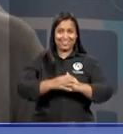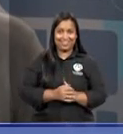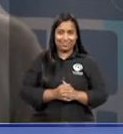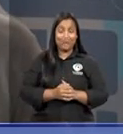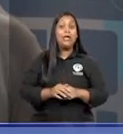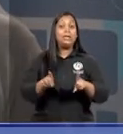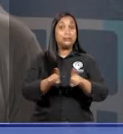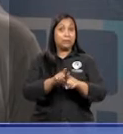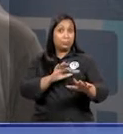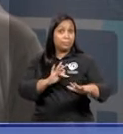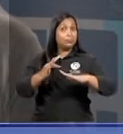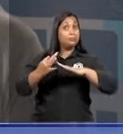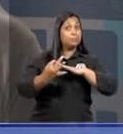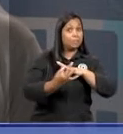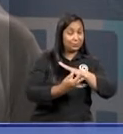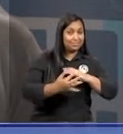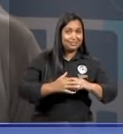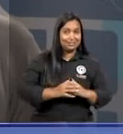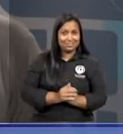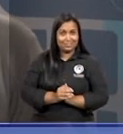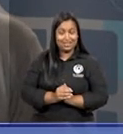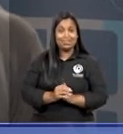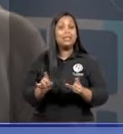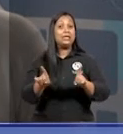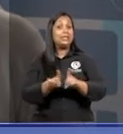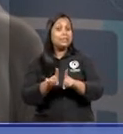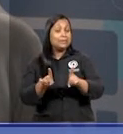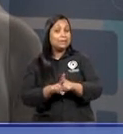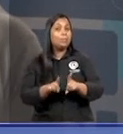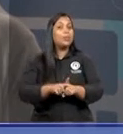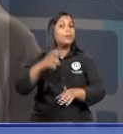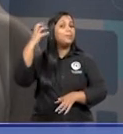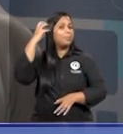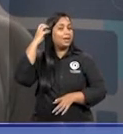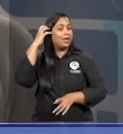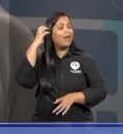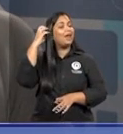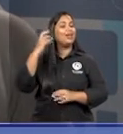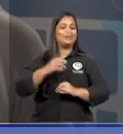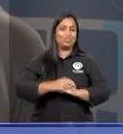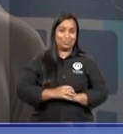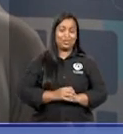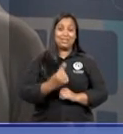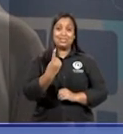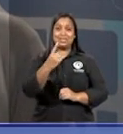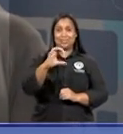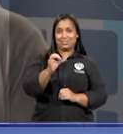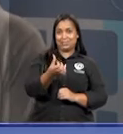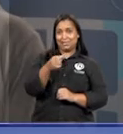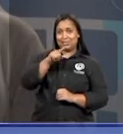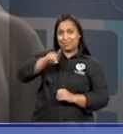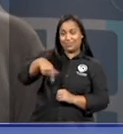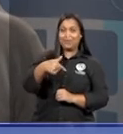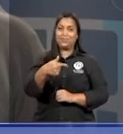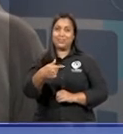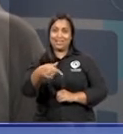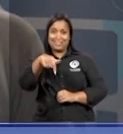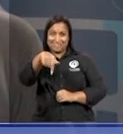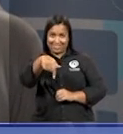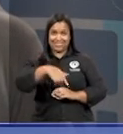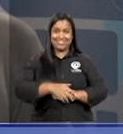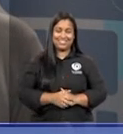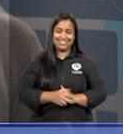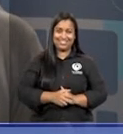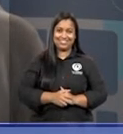pelas redes sociais do legislativo e também pela Rádio Educativa 106,7